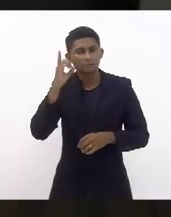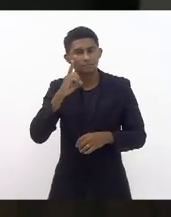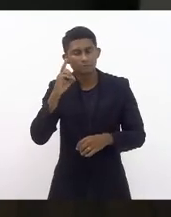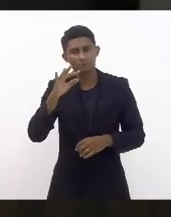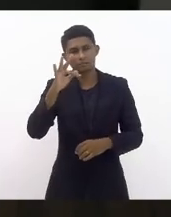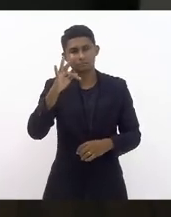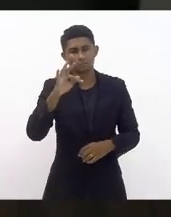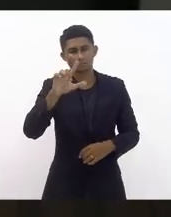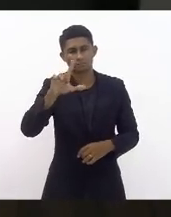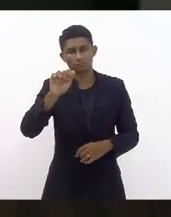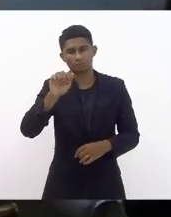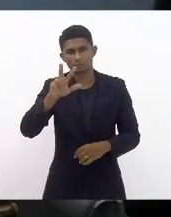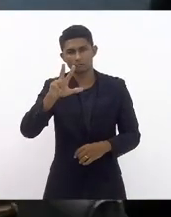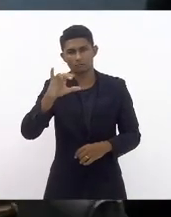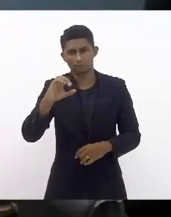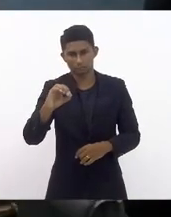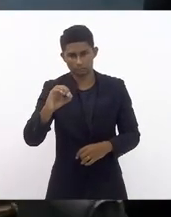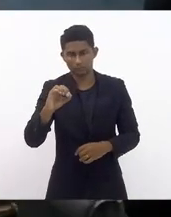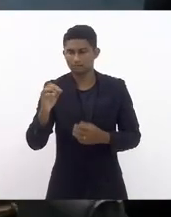Serafim.